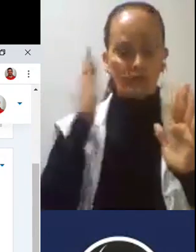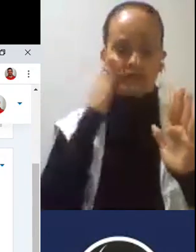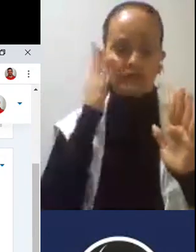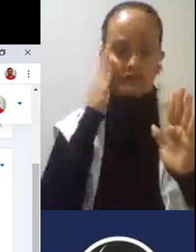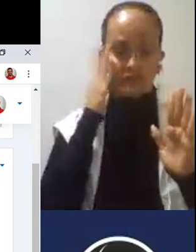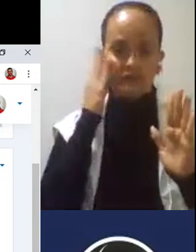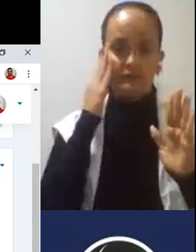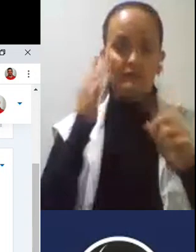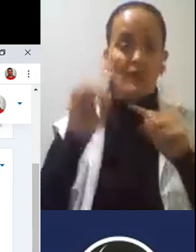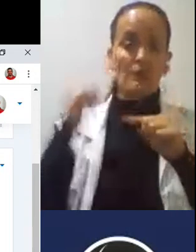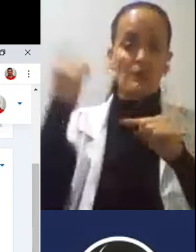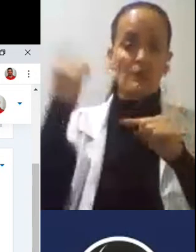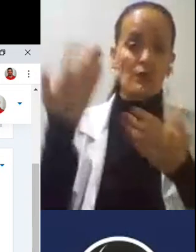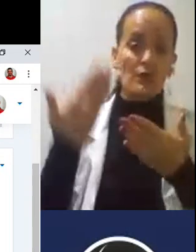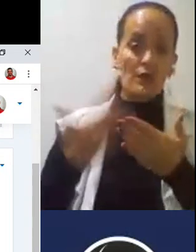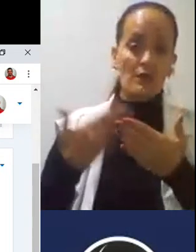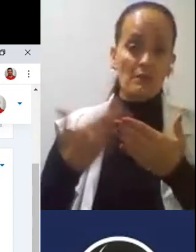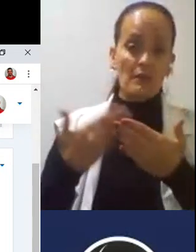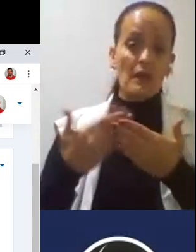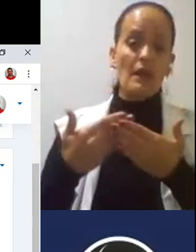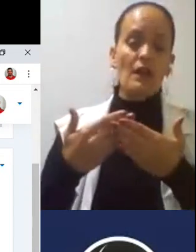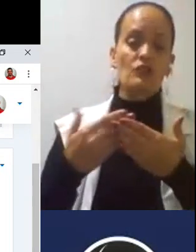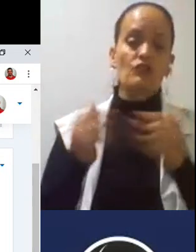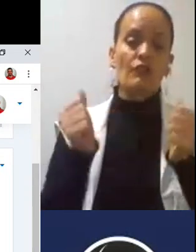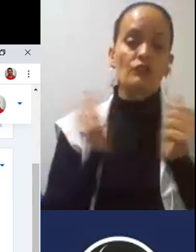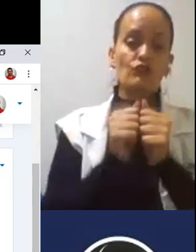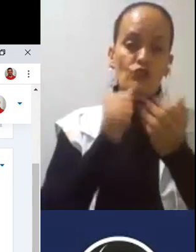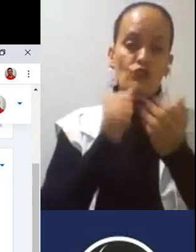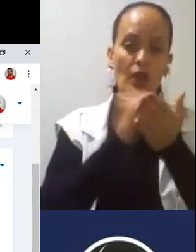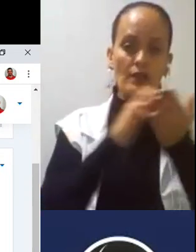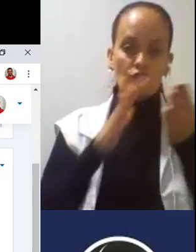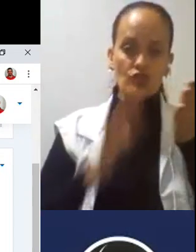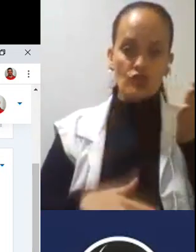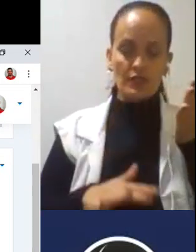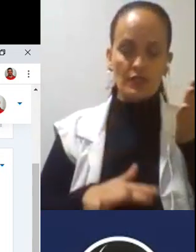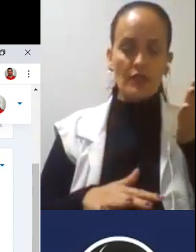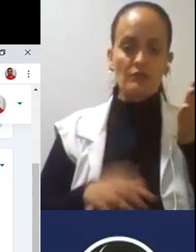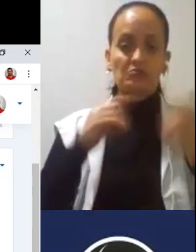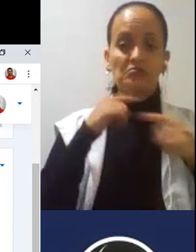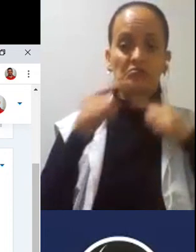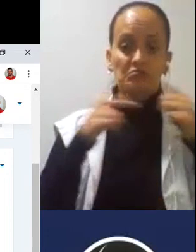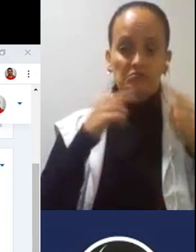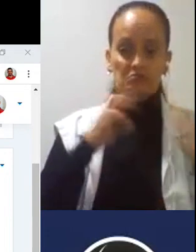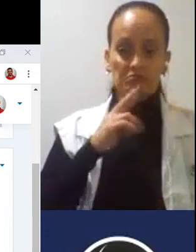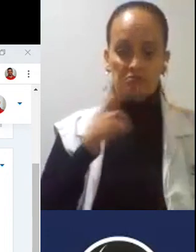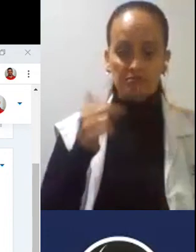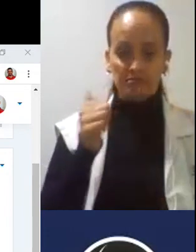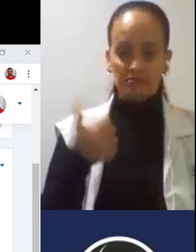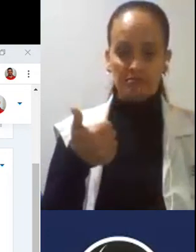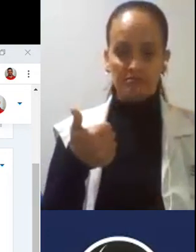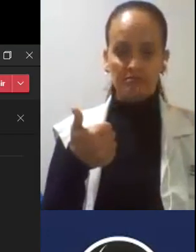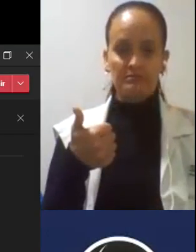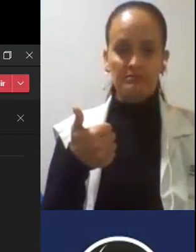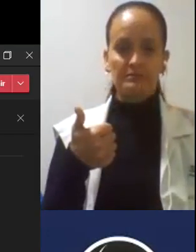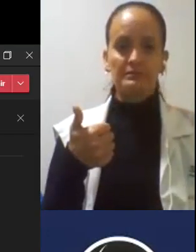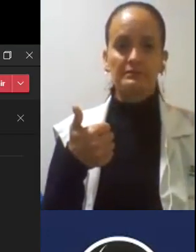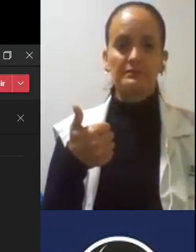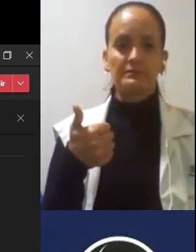na próxima web a gente faz um exercício junto aí para sanar qualquer tipo de dúvida. Tranquilo?